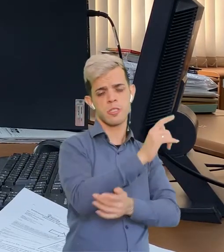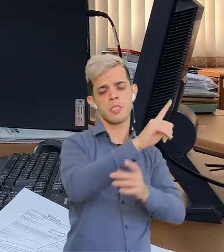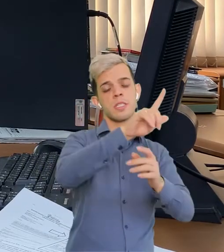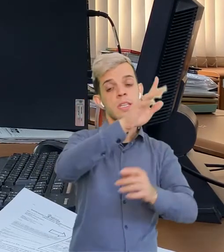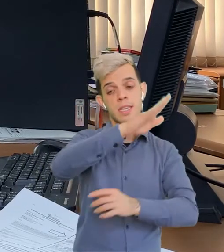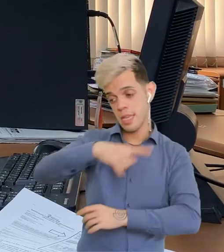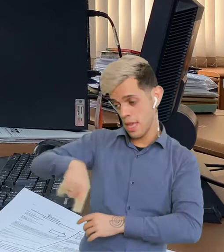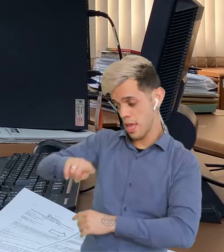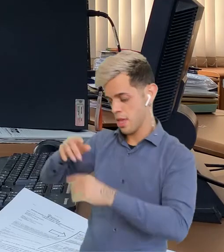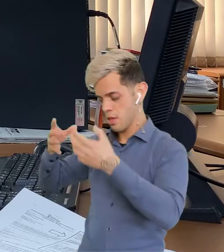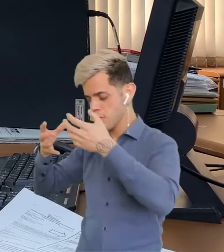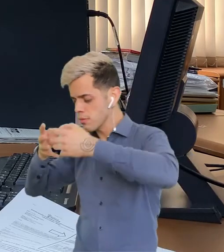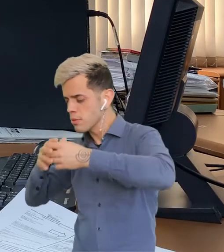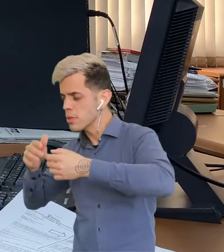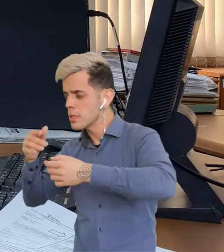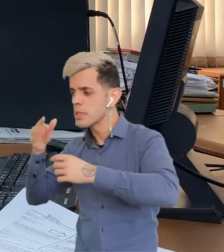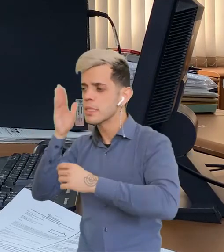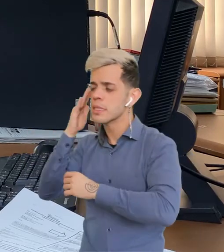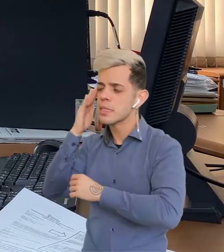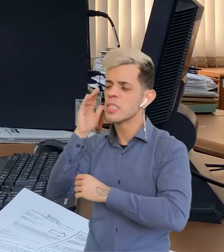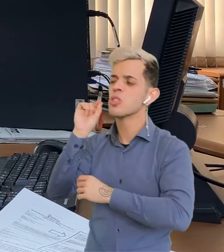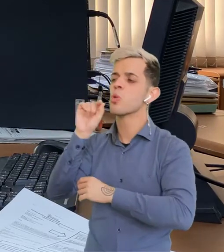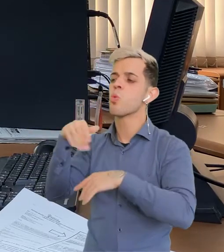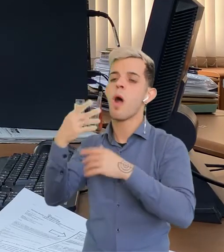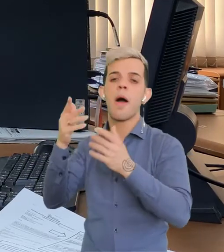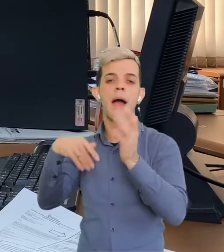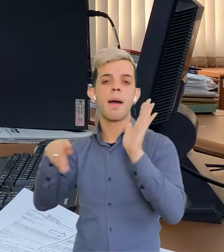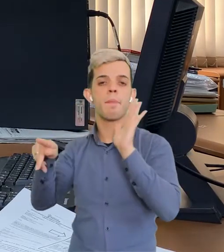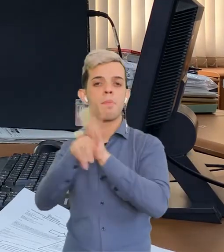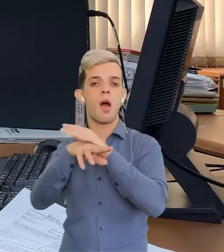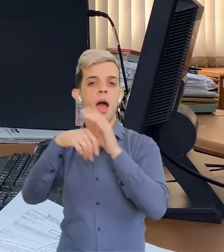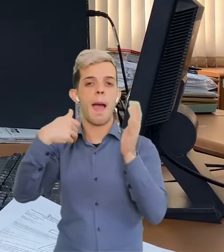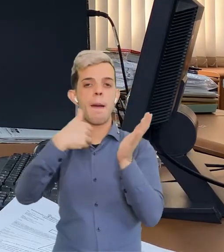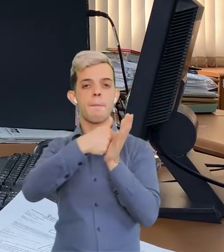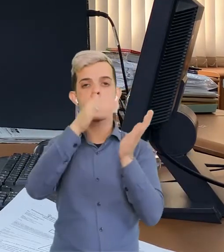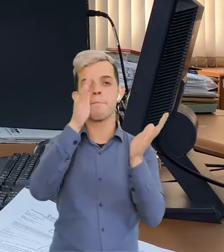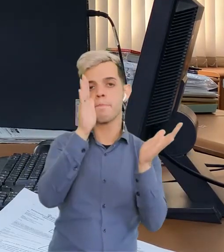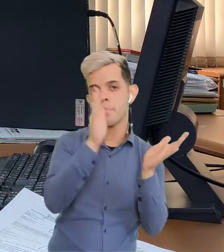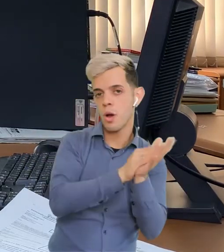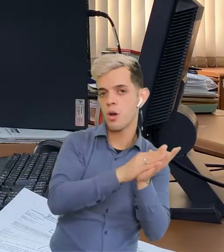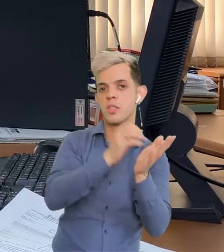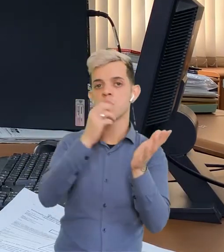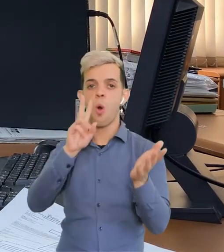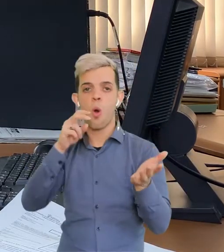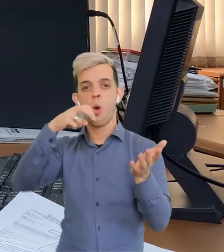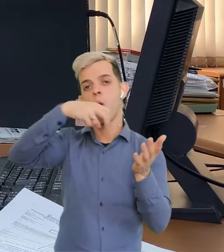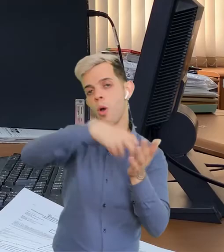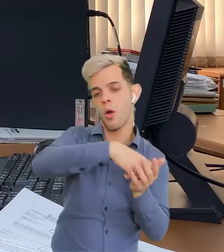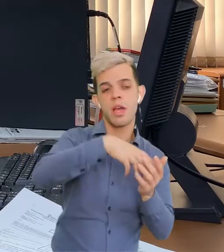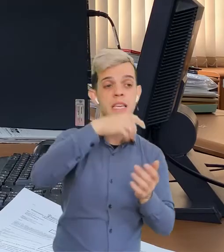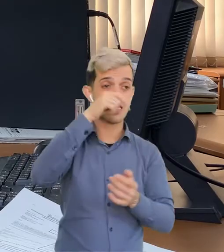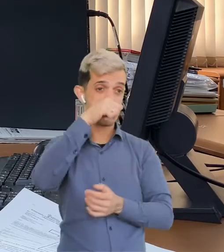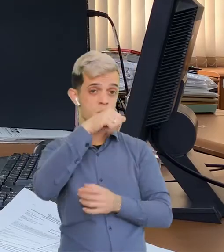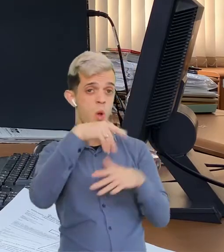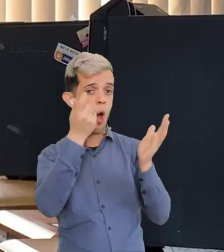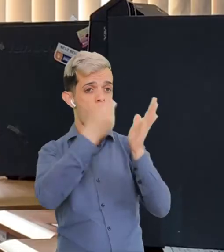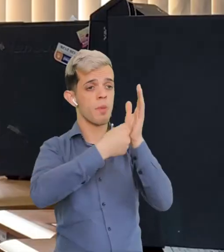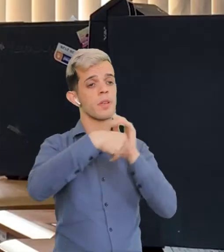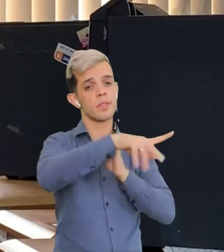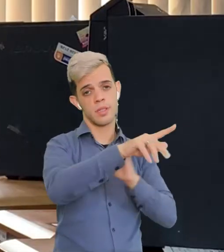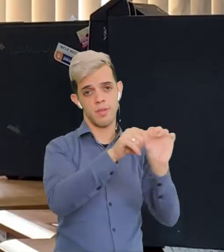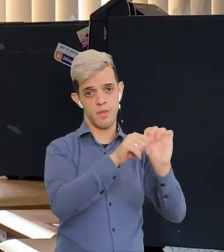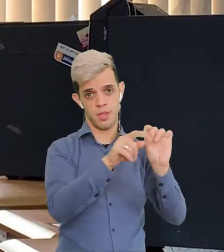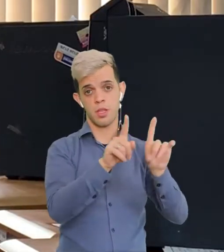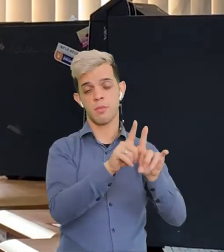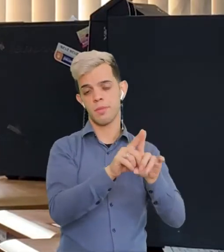que a comissão judicante diz qual vai ser a penalidade e qual vai ser a obrigação de fazer.